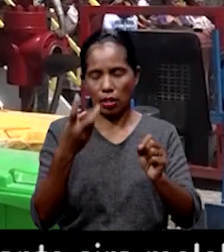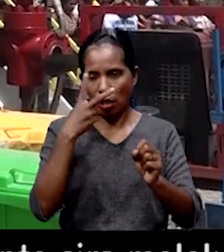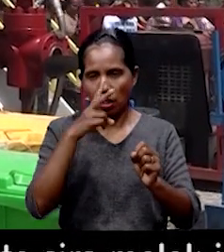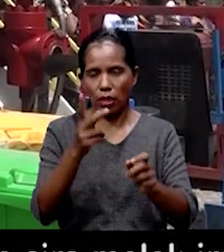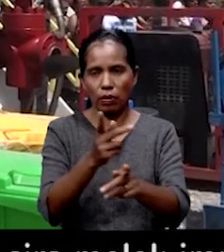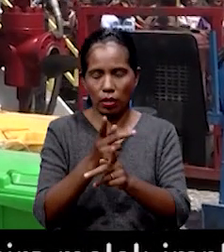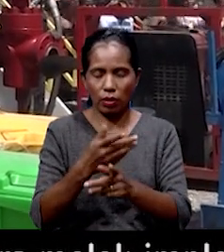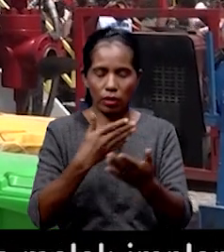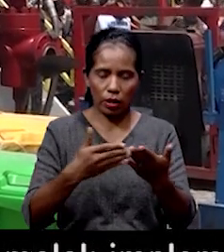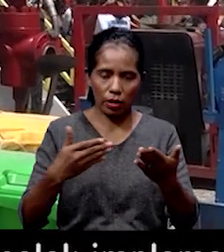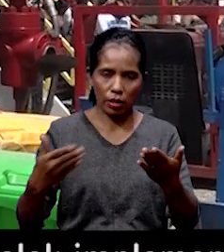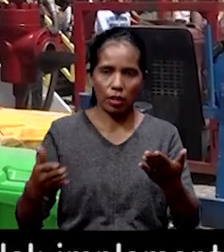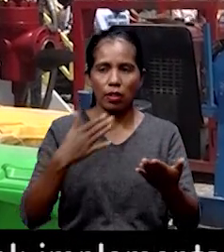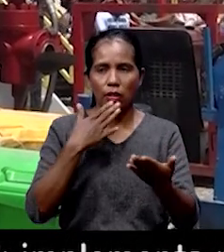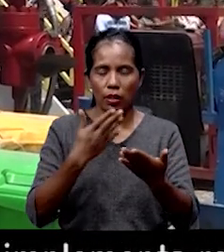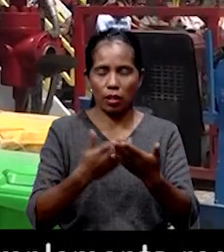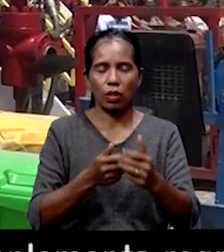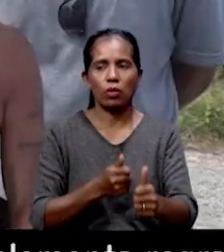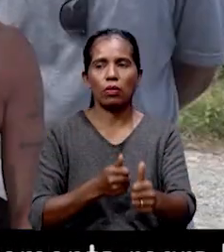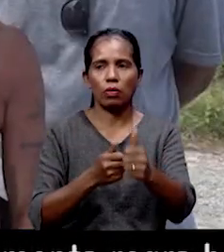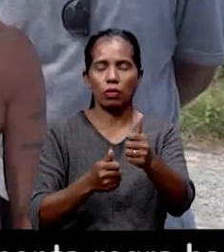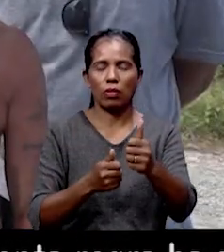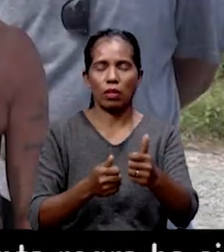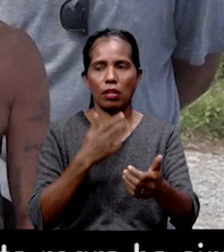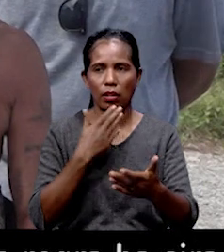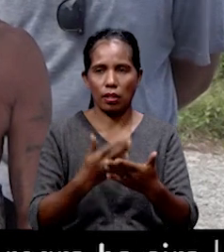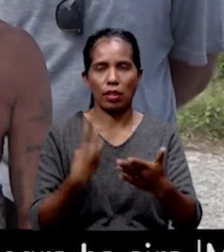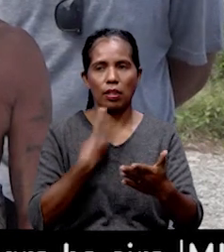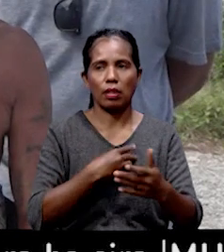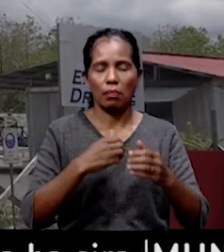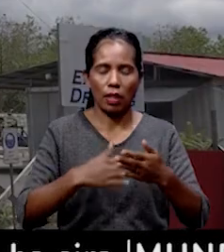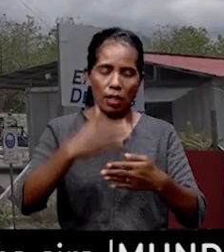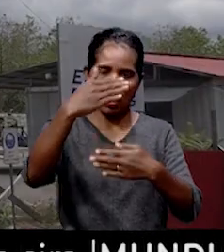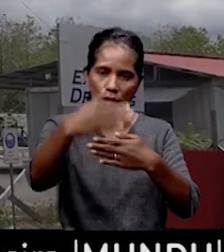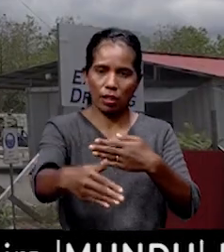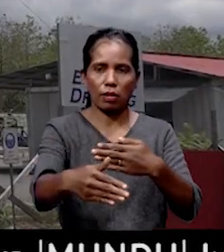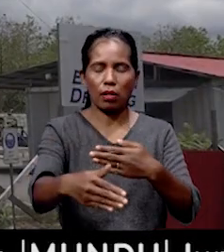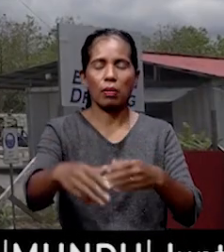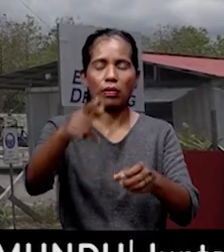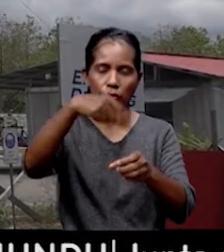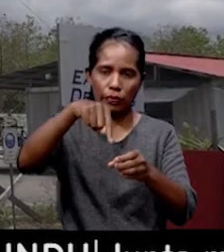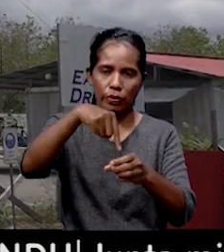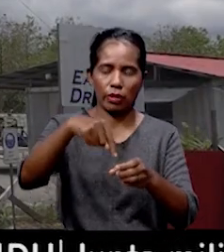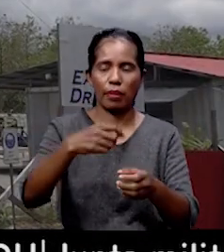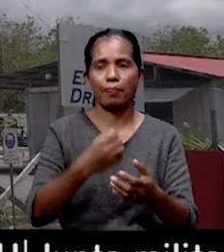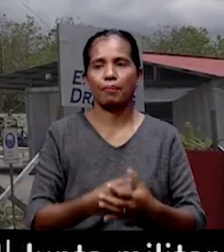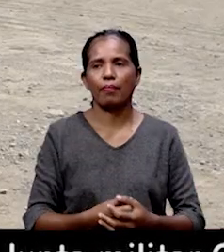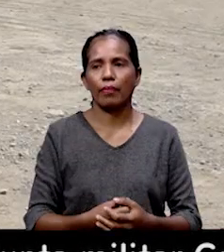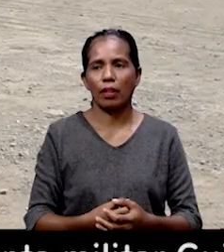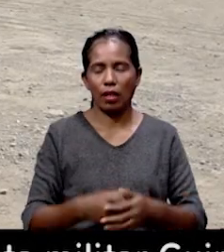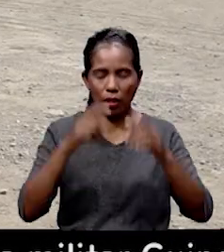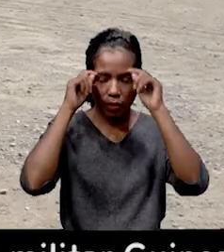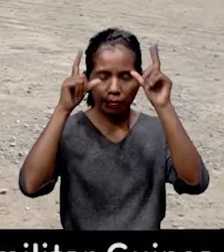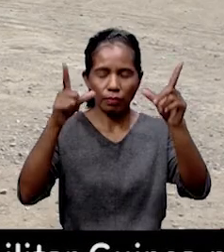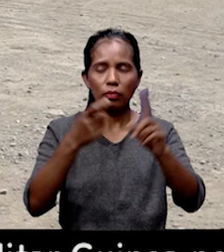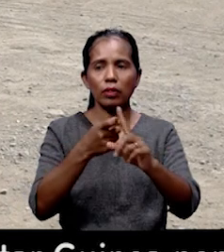dia equipamento sira funciona tuir ninia função antau ni tabele hakatona ba informação nebe zemen ia sesa Timor Resource liu